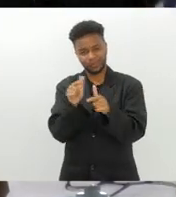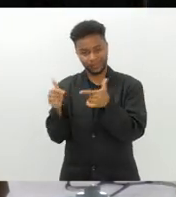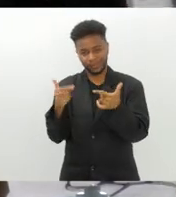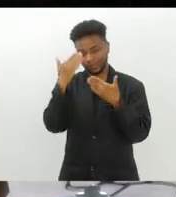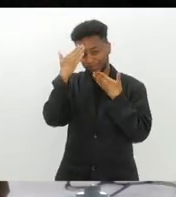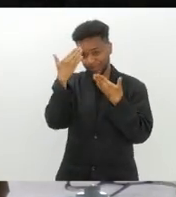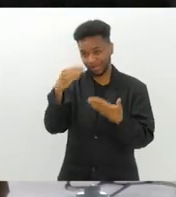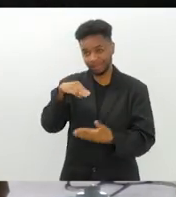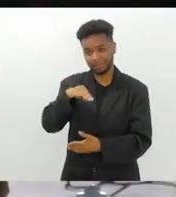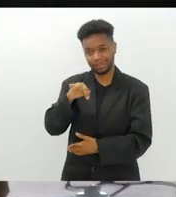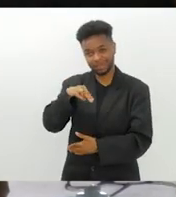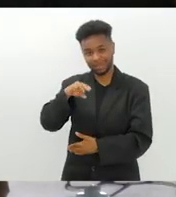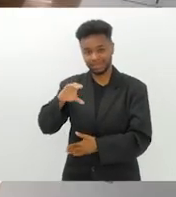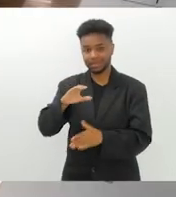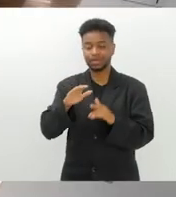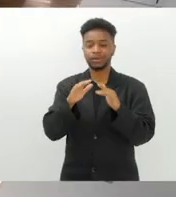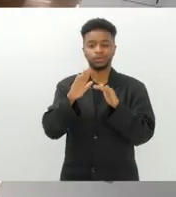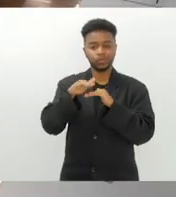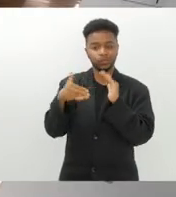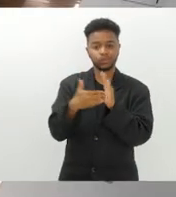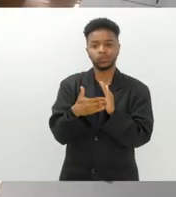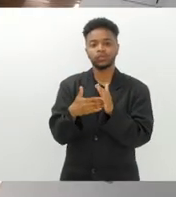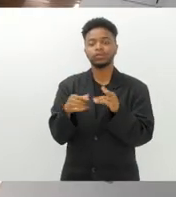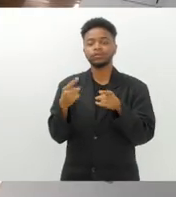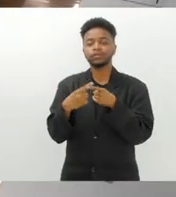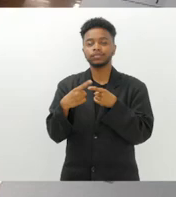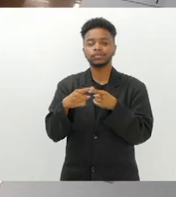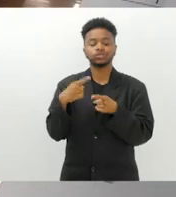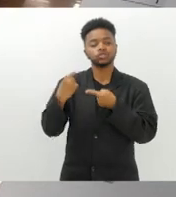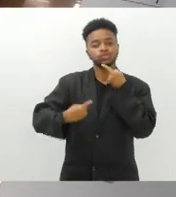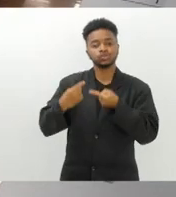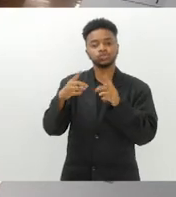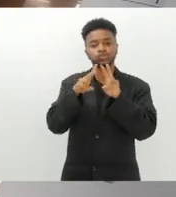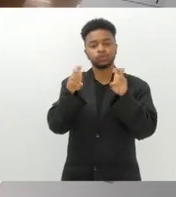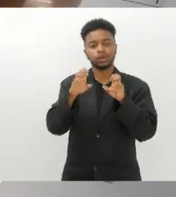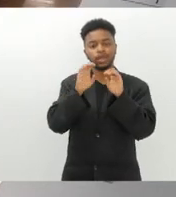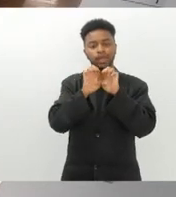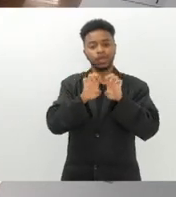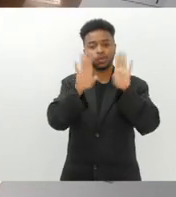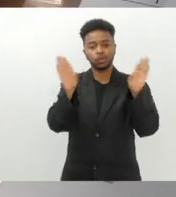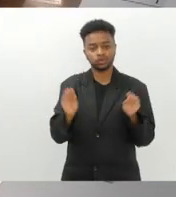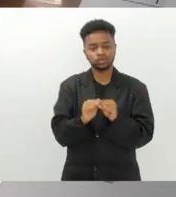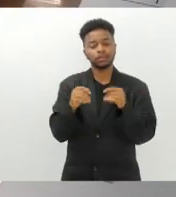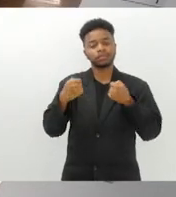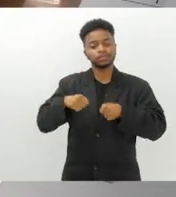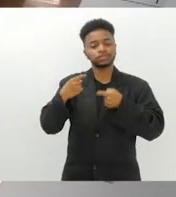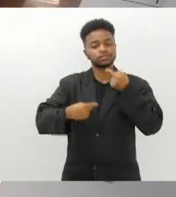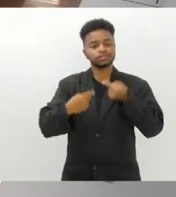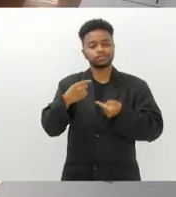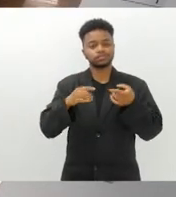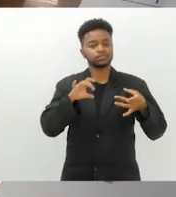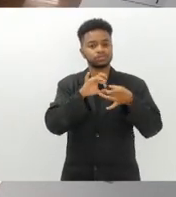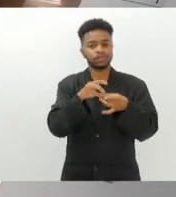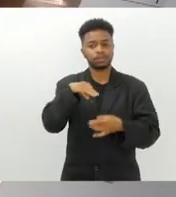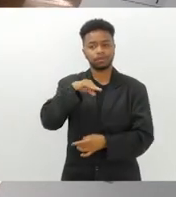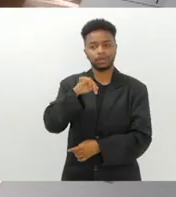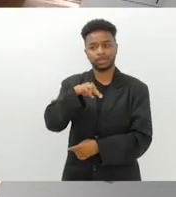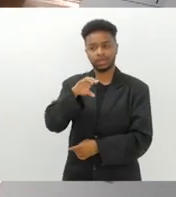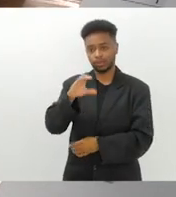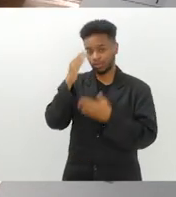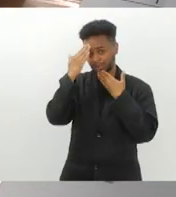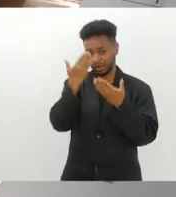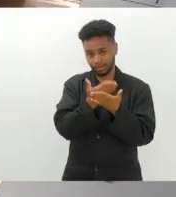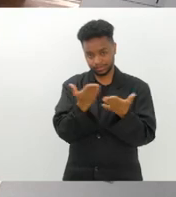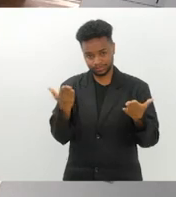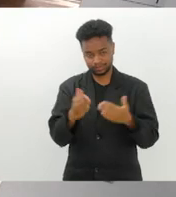Obrigada, Mink, por tudo. Quando se fala ecologia, precisa se falar de Mink. Obrigada. Obrigada a todos. Obrigado